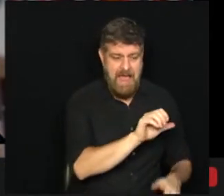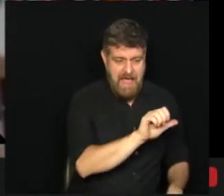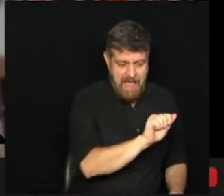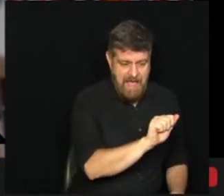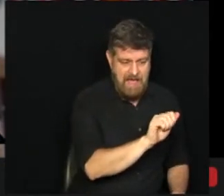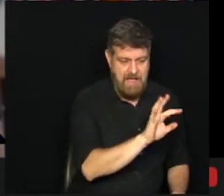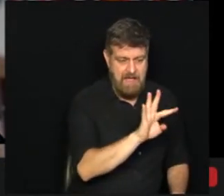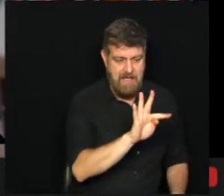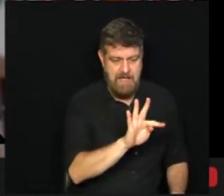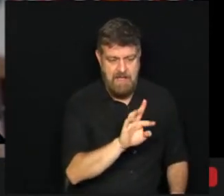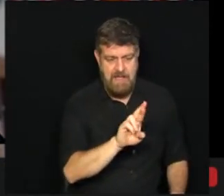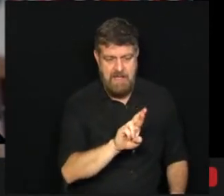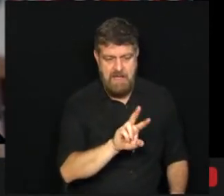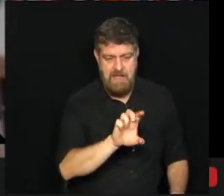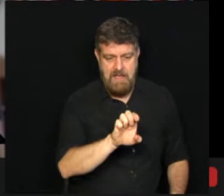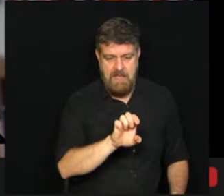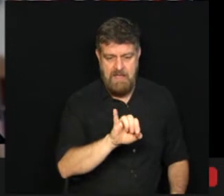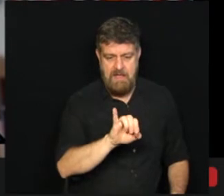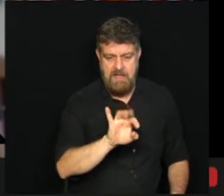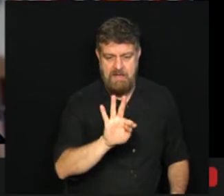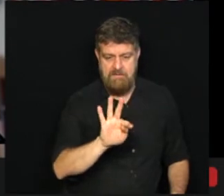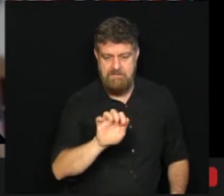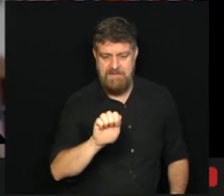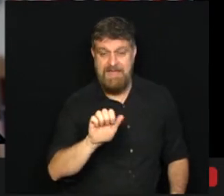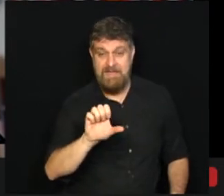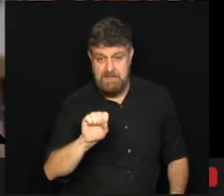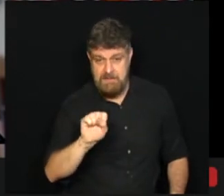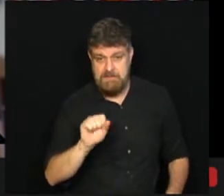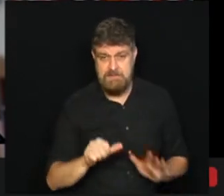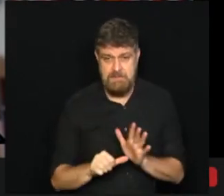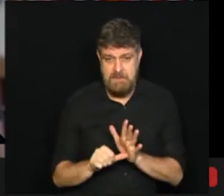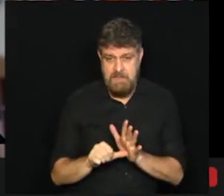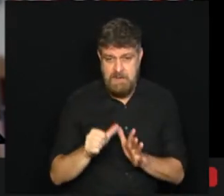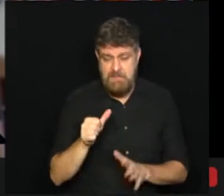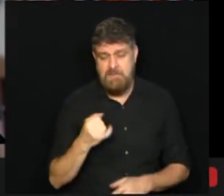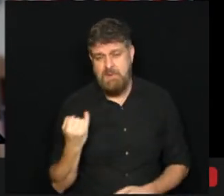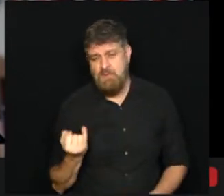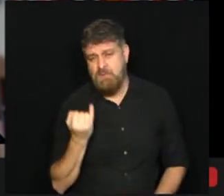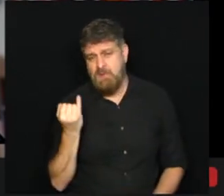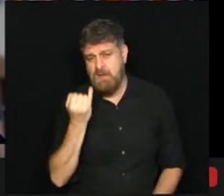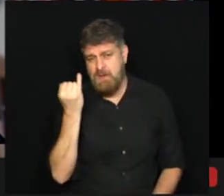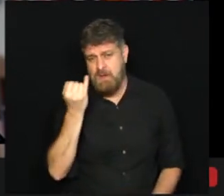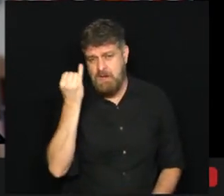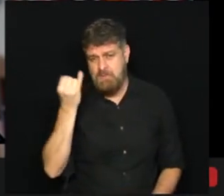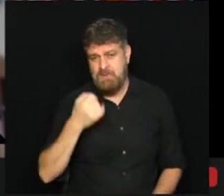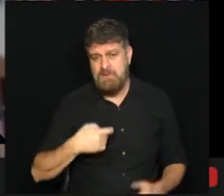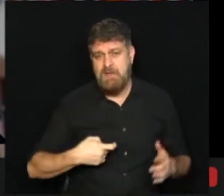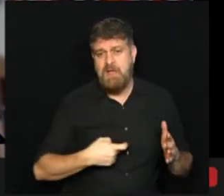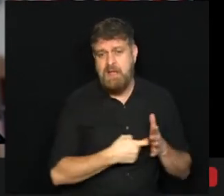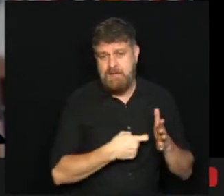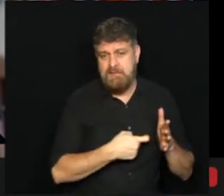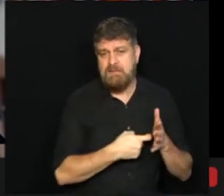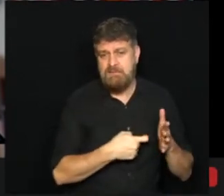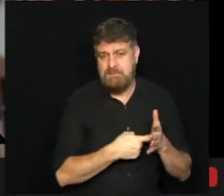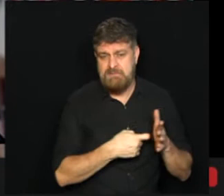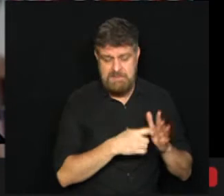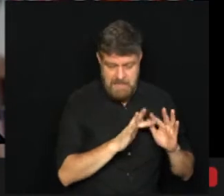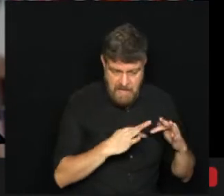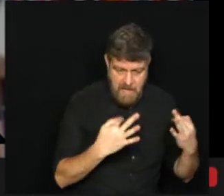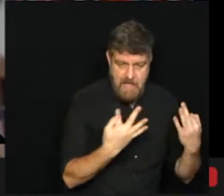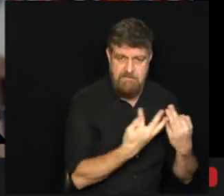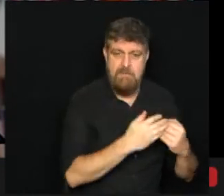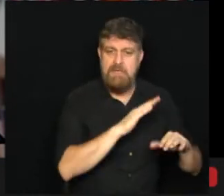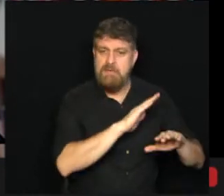que é importante primeiro, reconhecer a importância da denúncia pública feita pela família